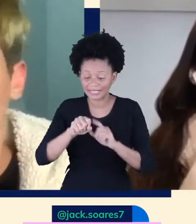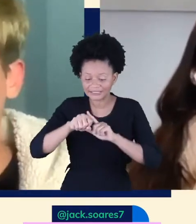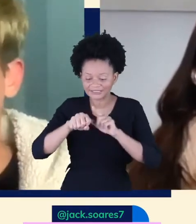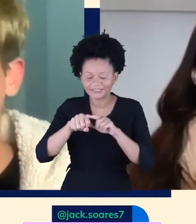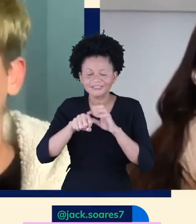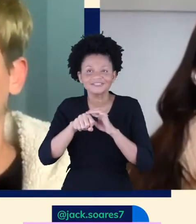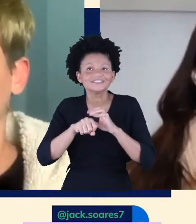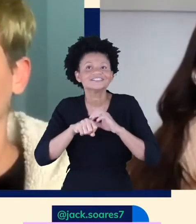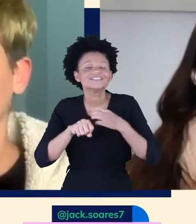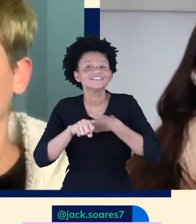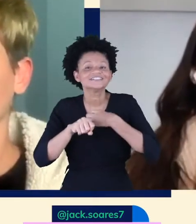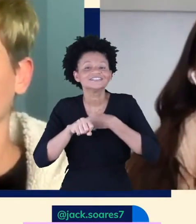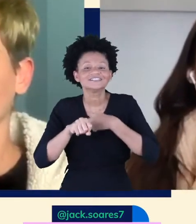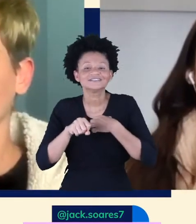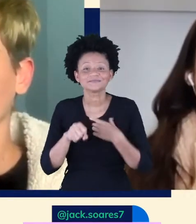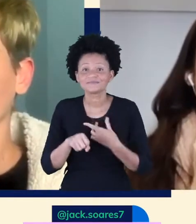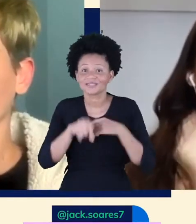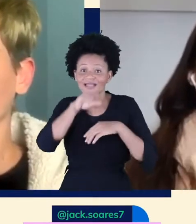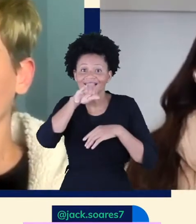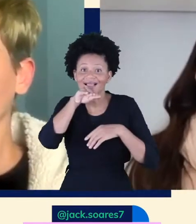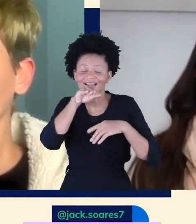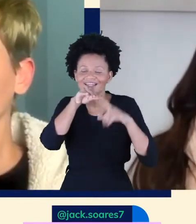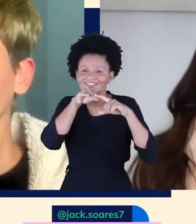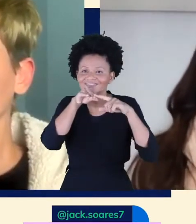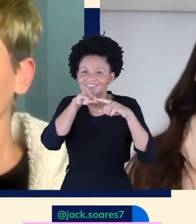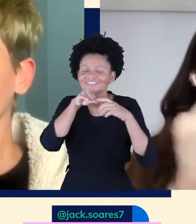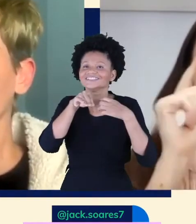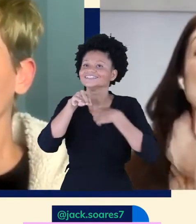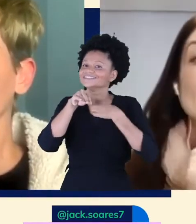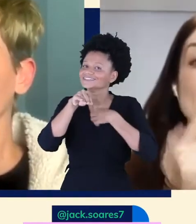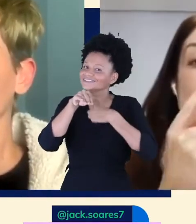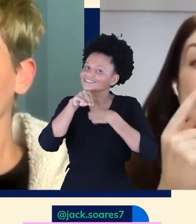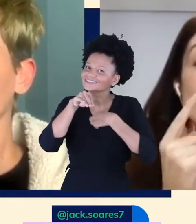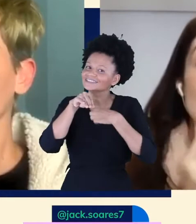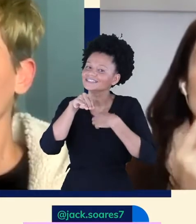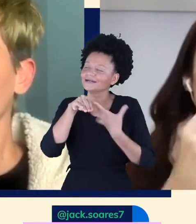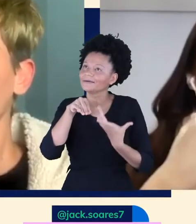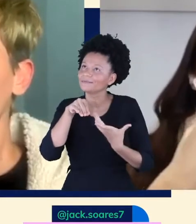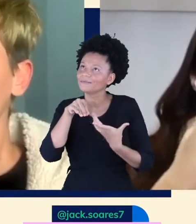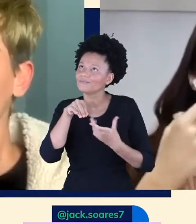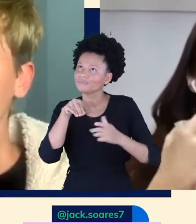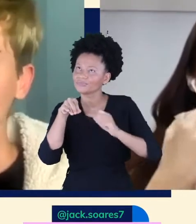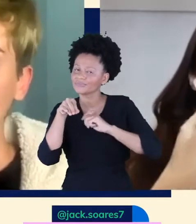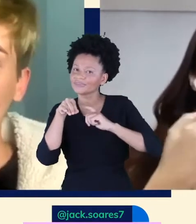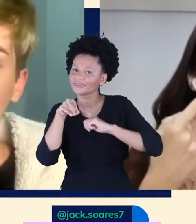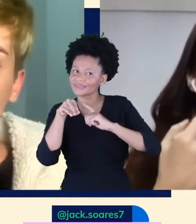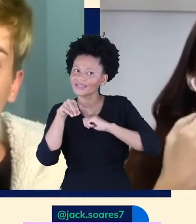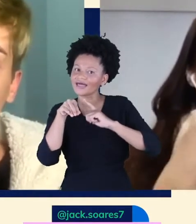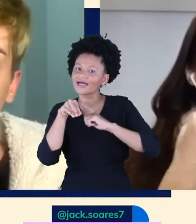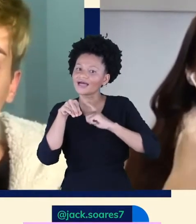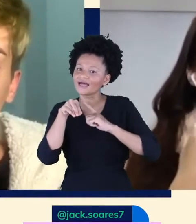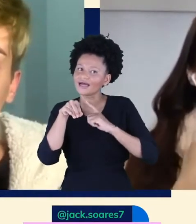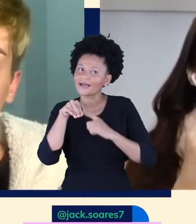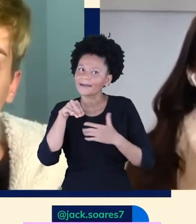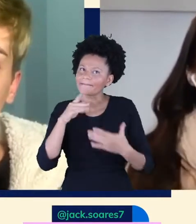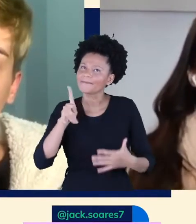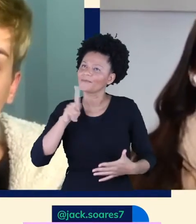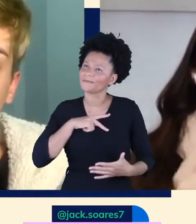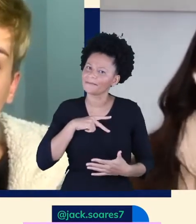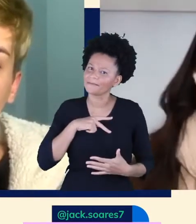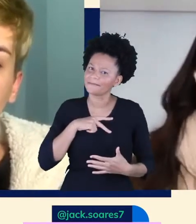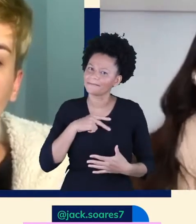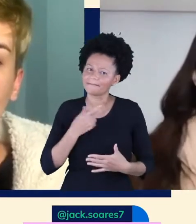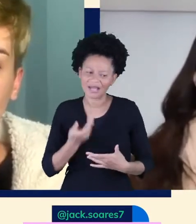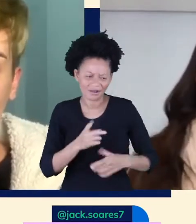sensação aqui na pele da mão e a sensação na língua. Então ela sabe que, poxa, se eu tenho sensação dupla, isso